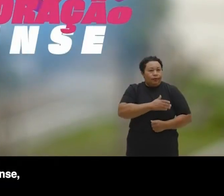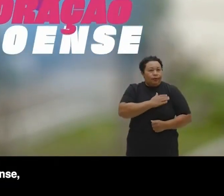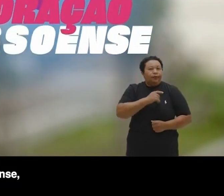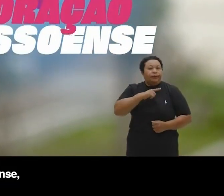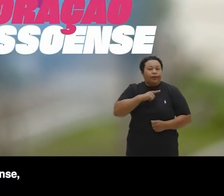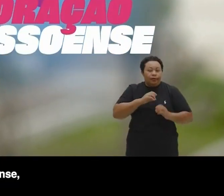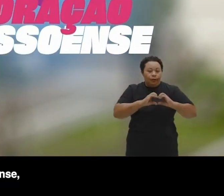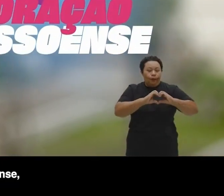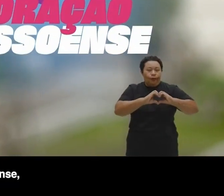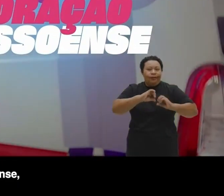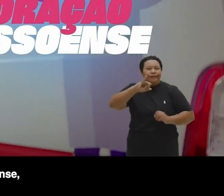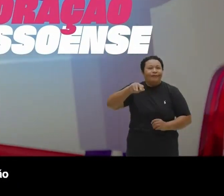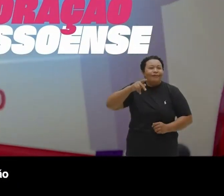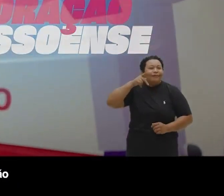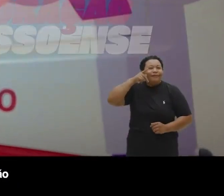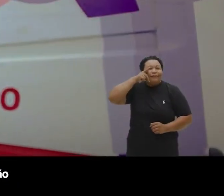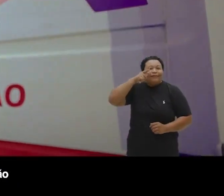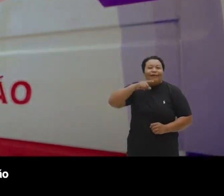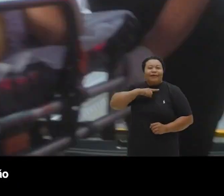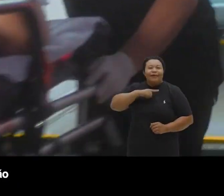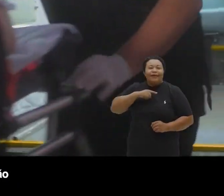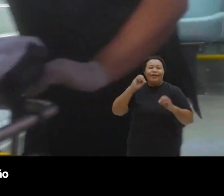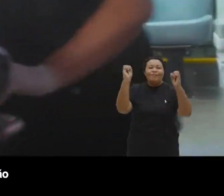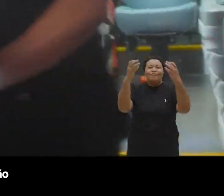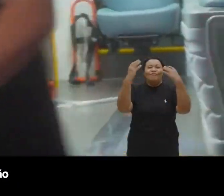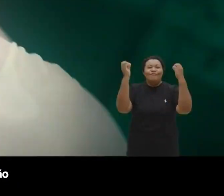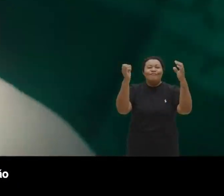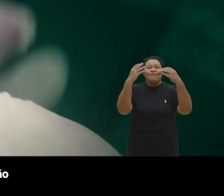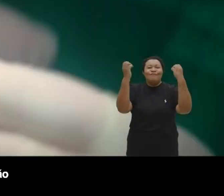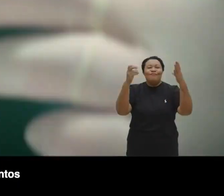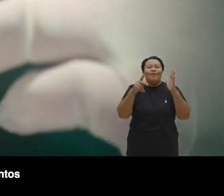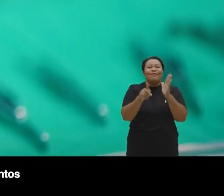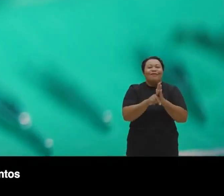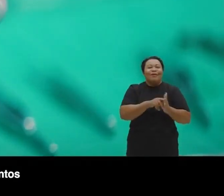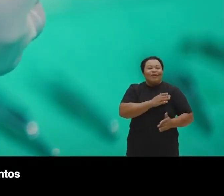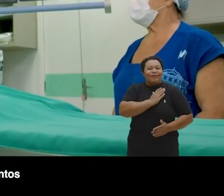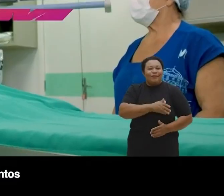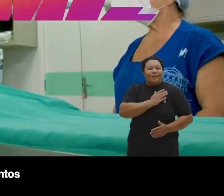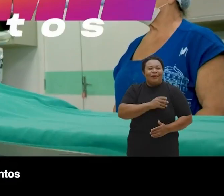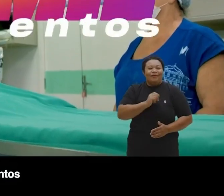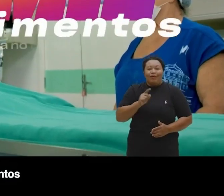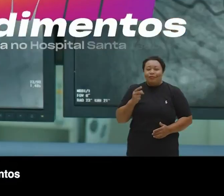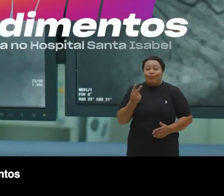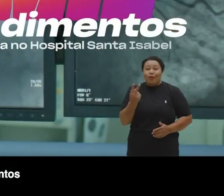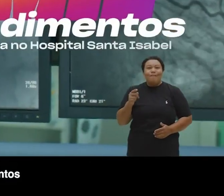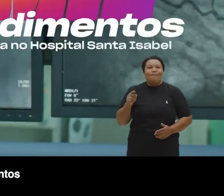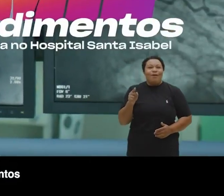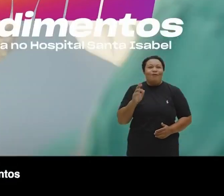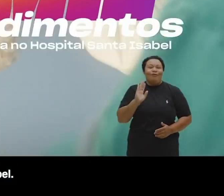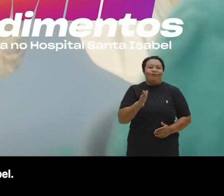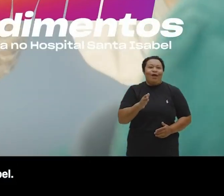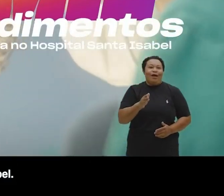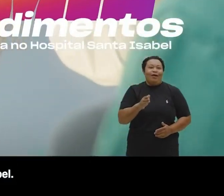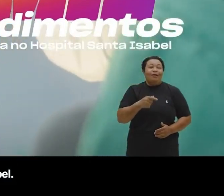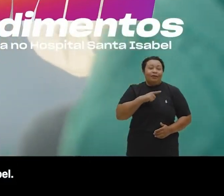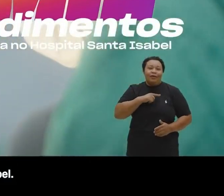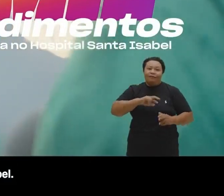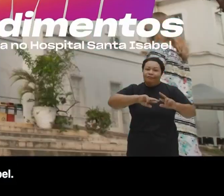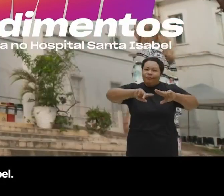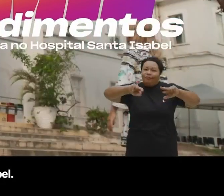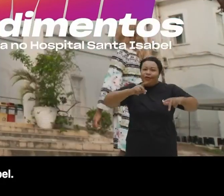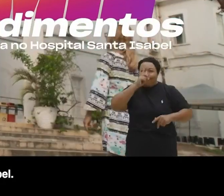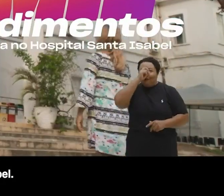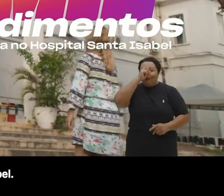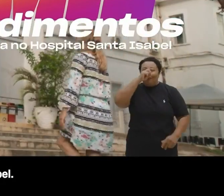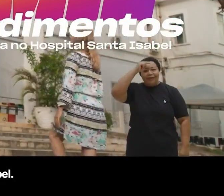criou o programa Coração Pessoense, que conta com a ambulância do coração e que já realizou mais de 2 mil procedimentos de hemodinâmica